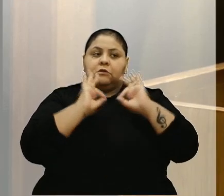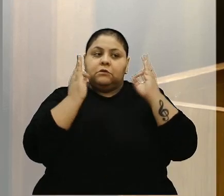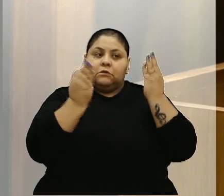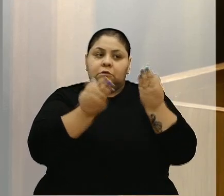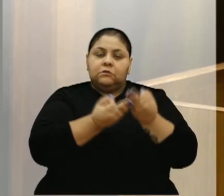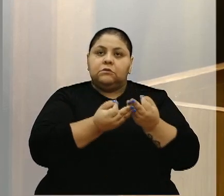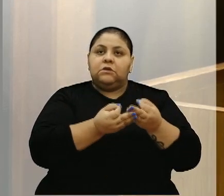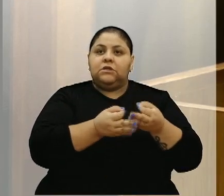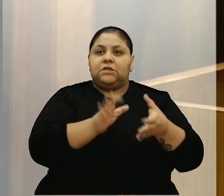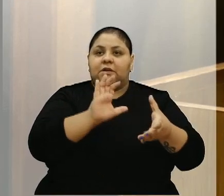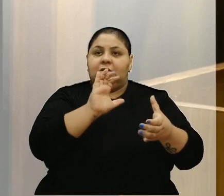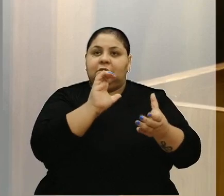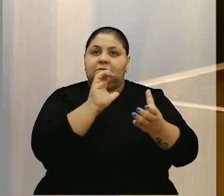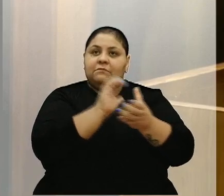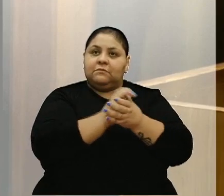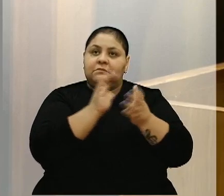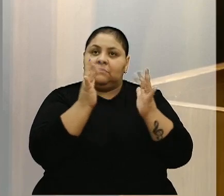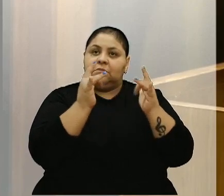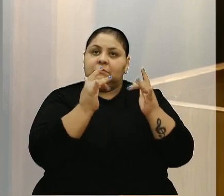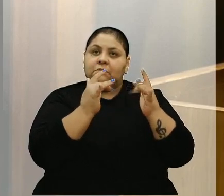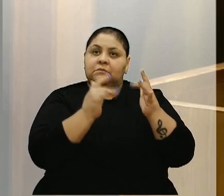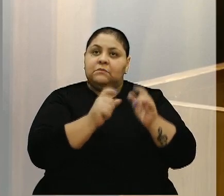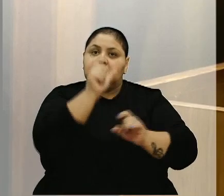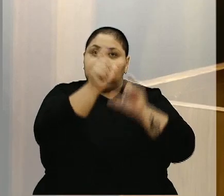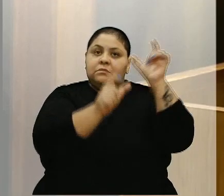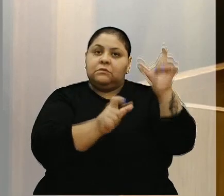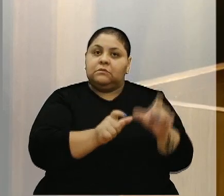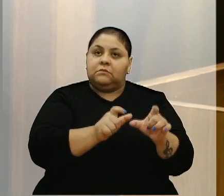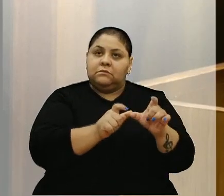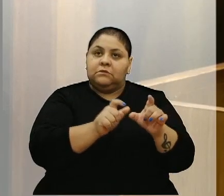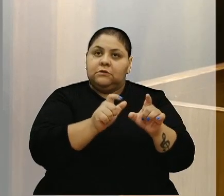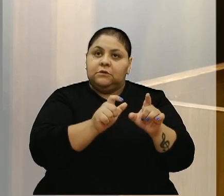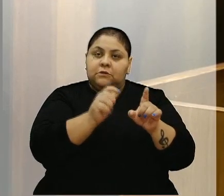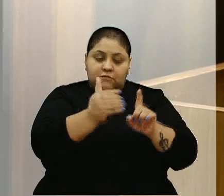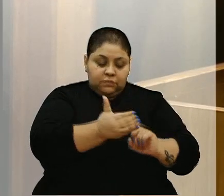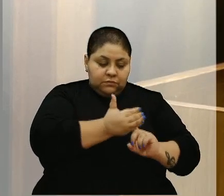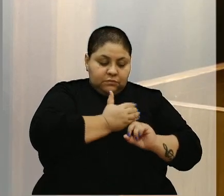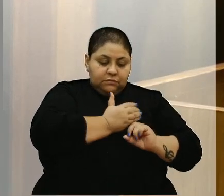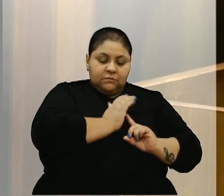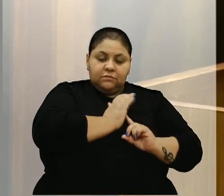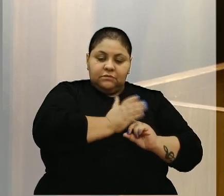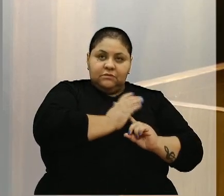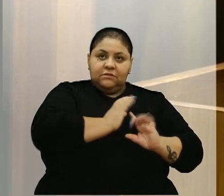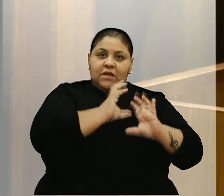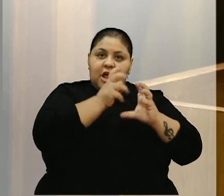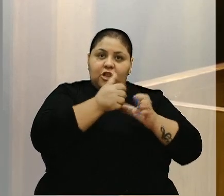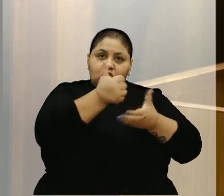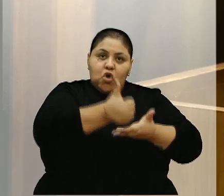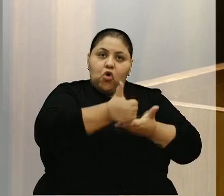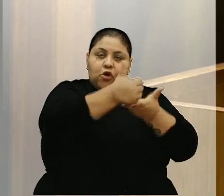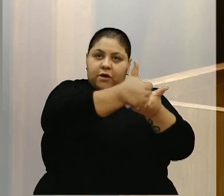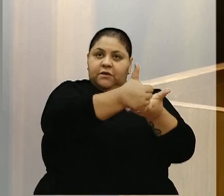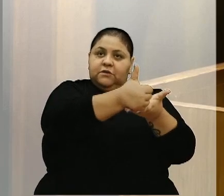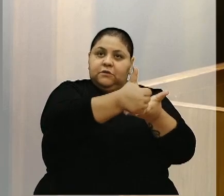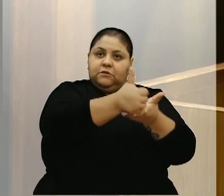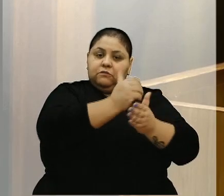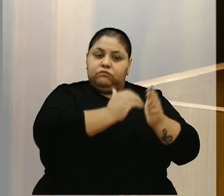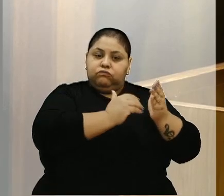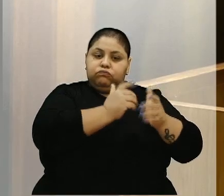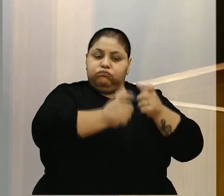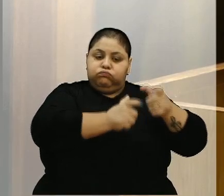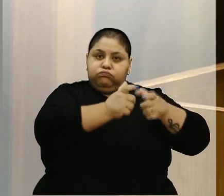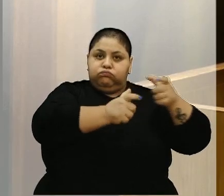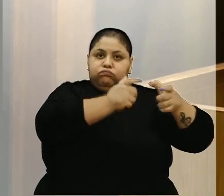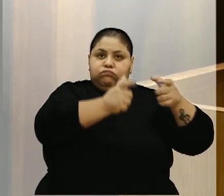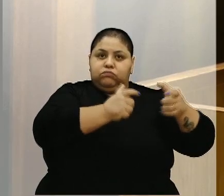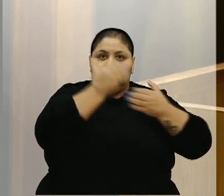namorada, aquelas pessoas que estão guardadas no meu coração e a todos que contribuíram para essa crescente profissional, o